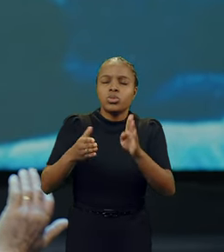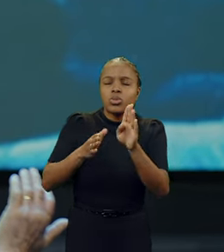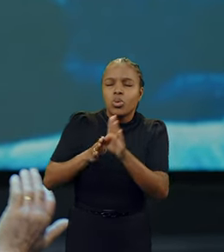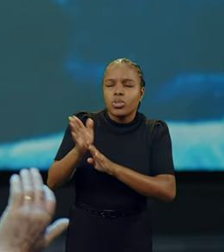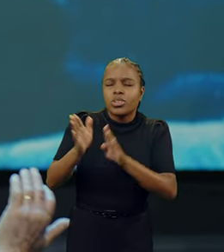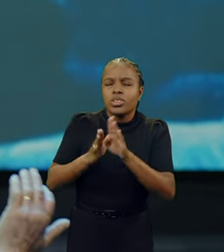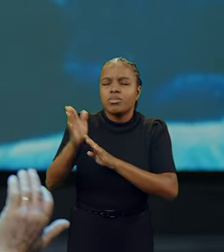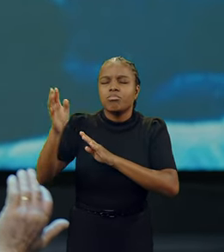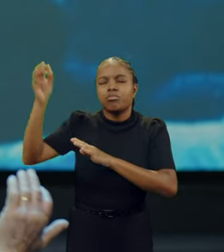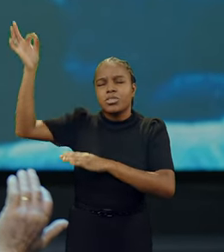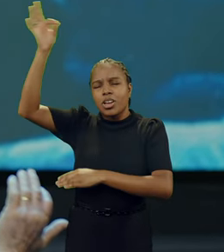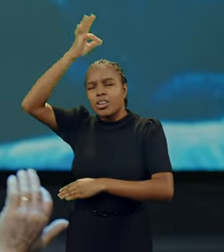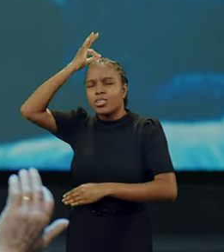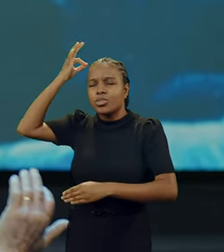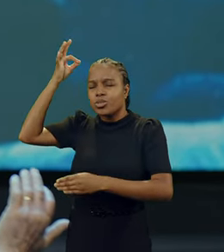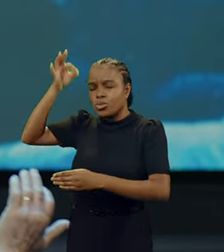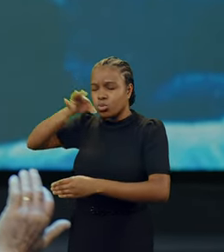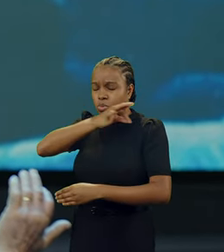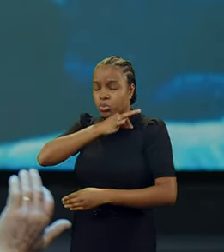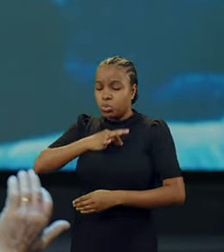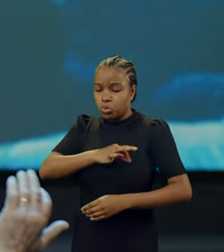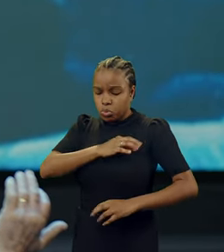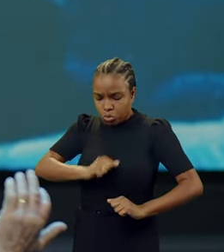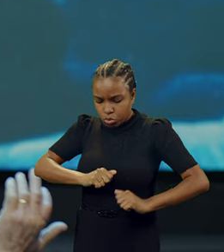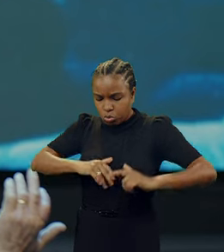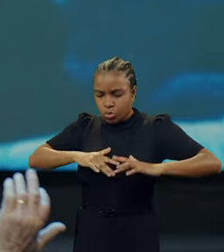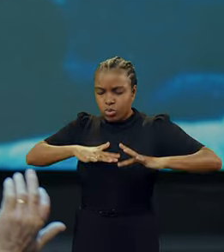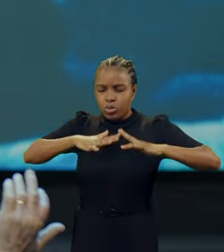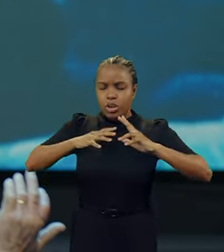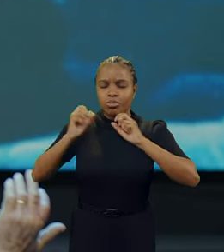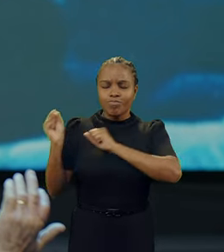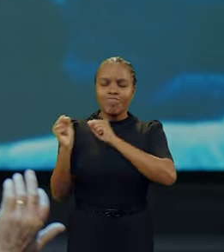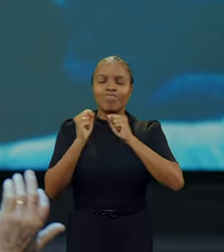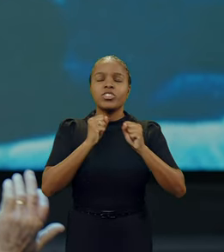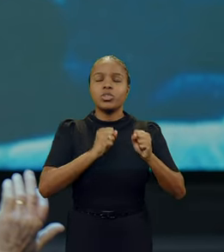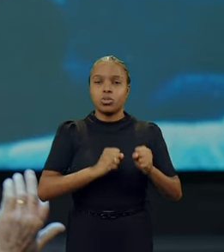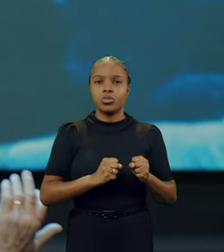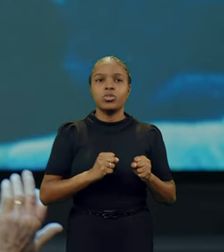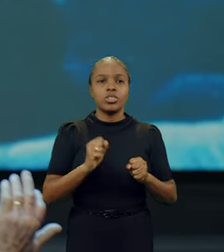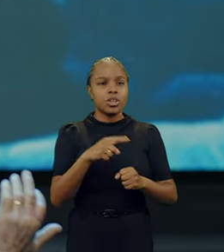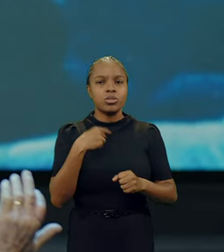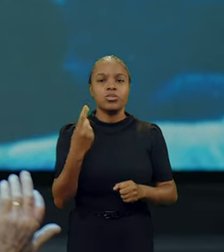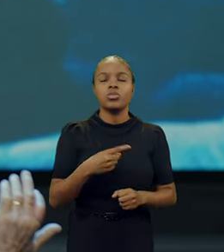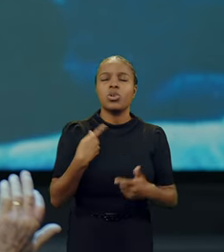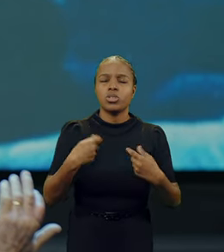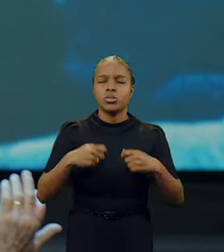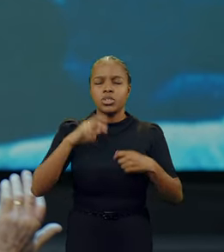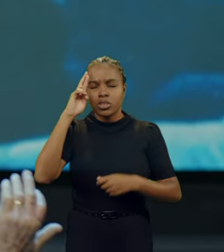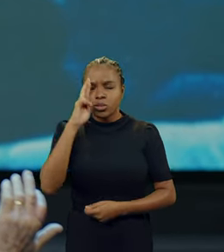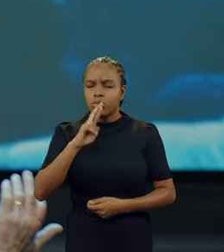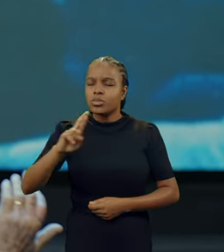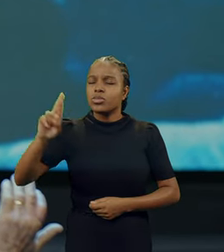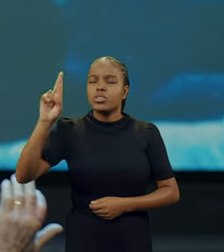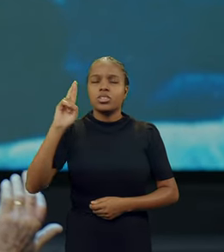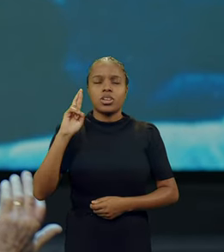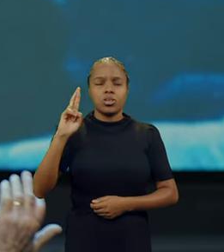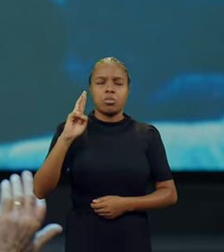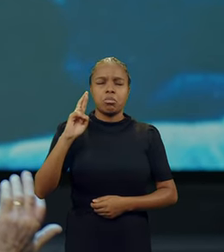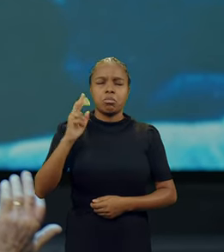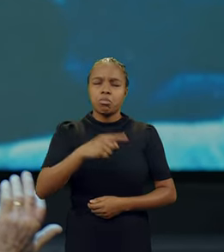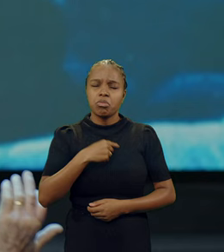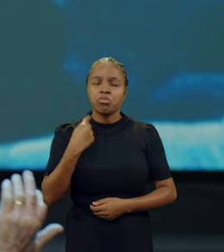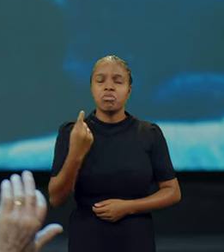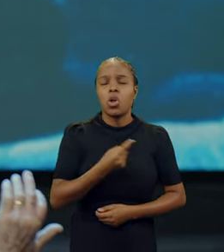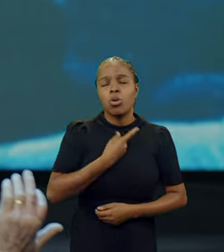orientados, cheios do teu poder, meu Pai. Aleluia. Nós precisamos, Senhor. Estamos